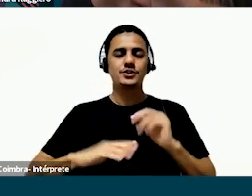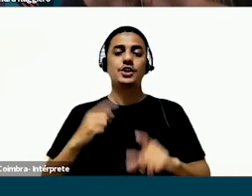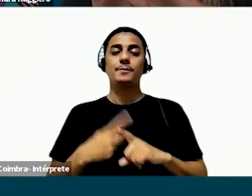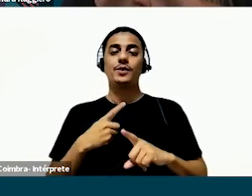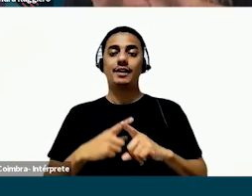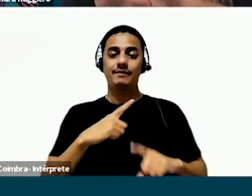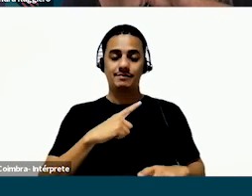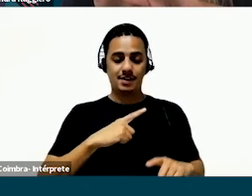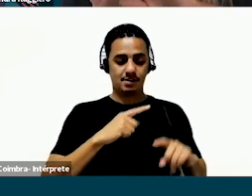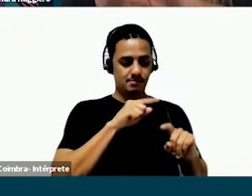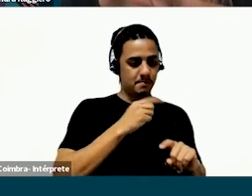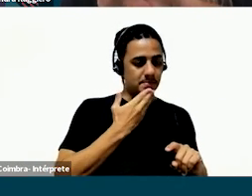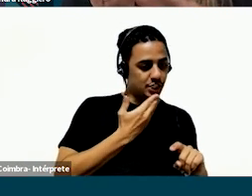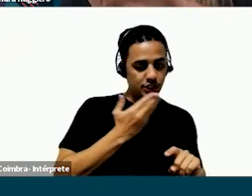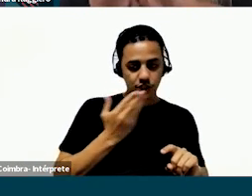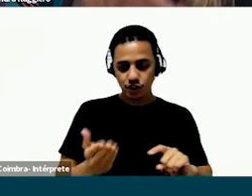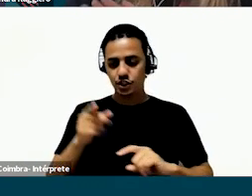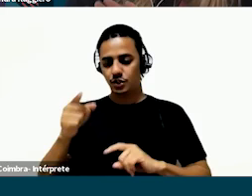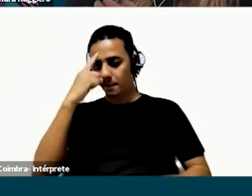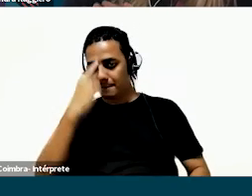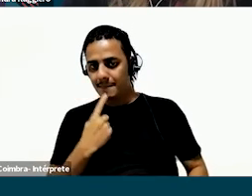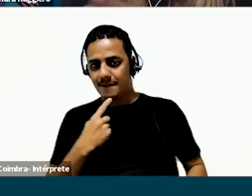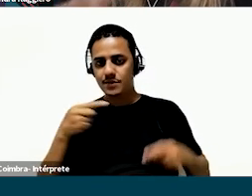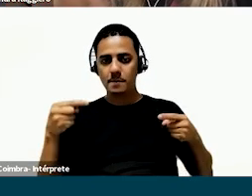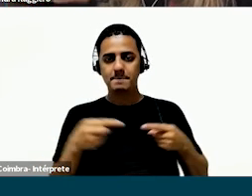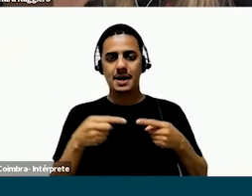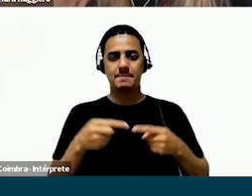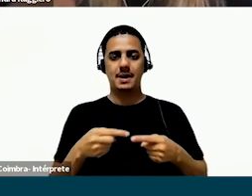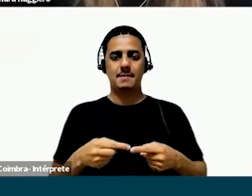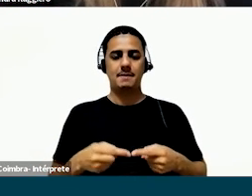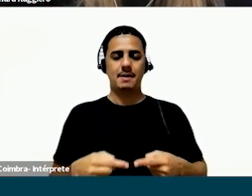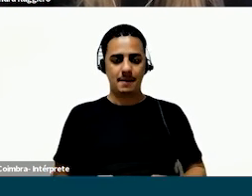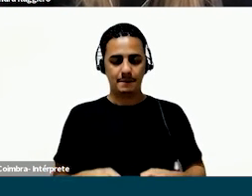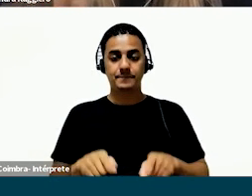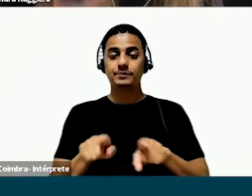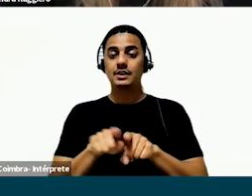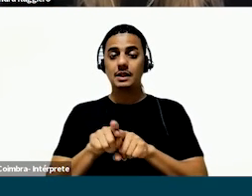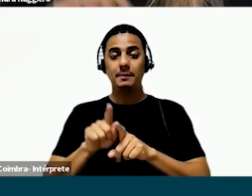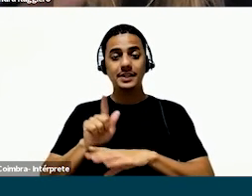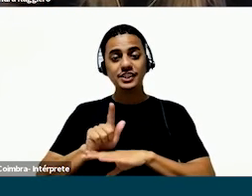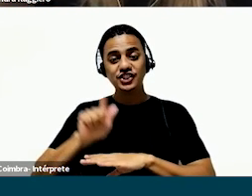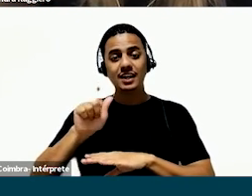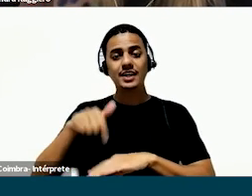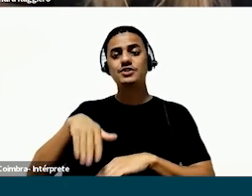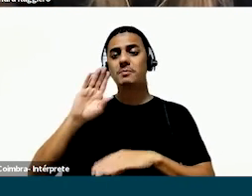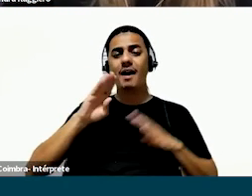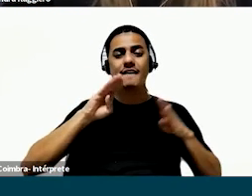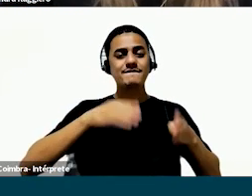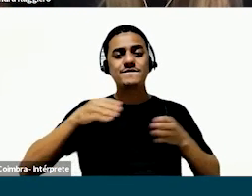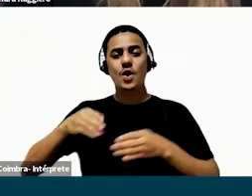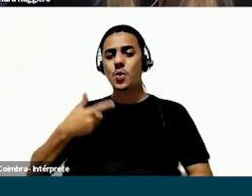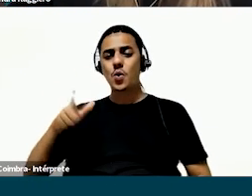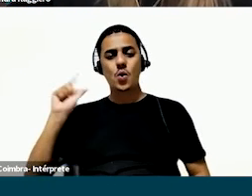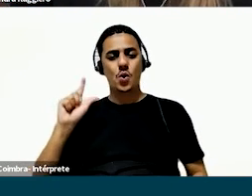tenho uma conexão maior com o perfil e pacote sugerido, e também os gerentes estavam